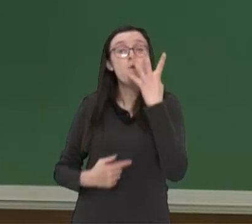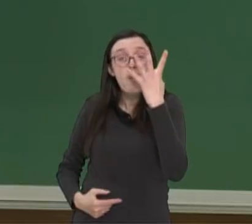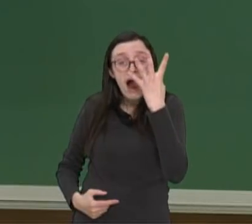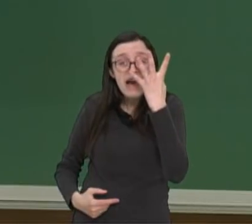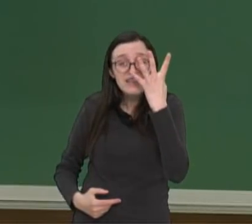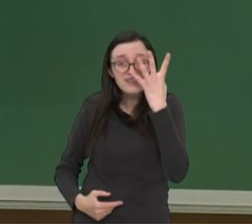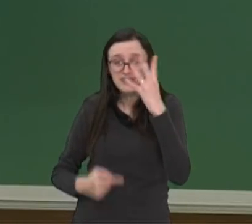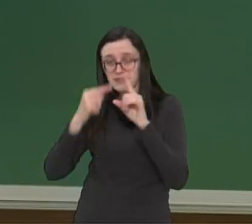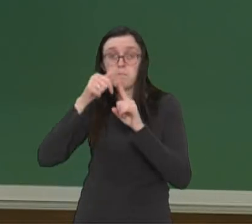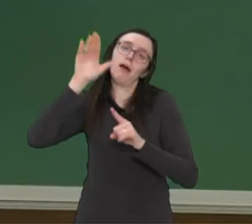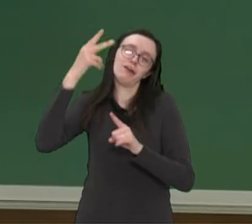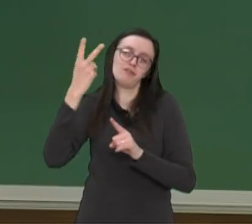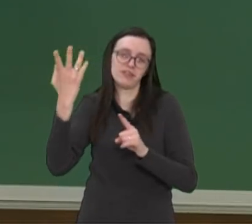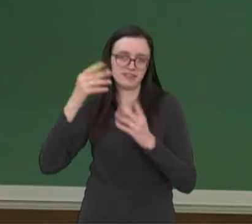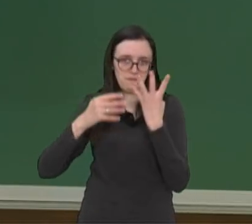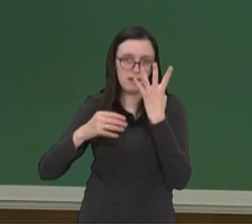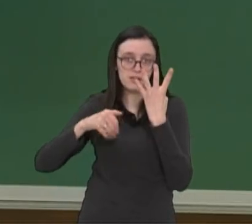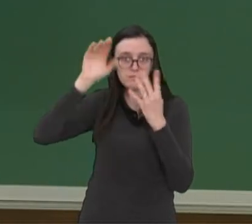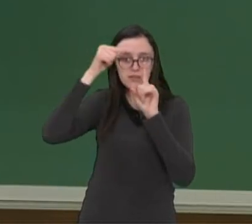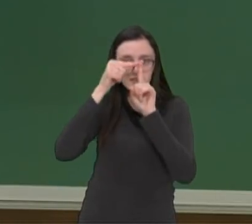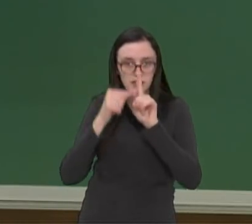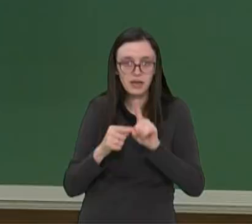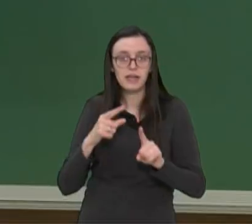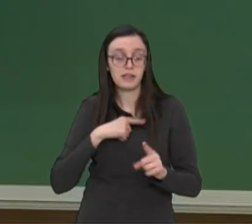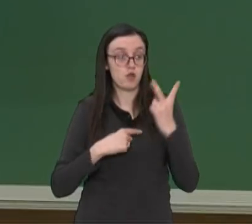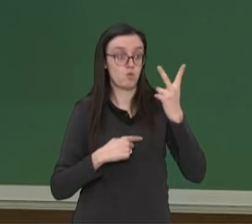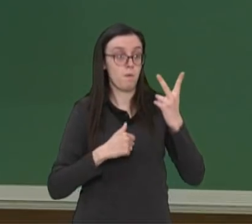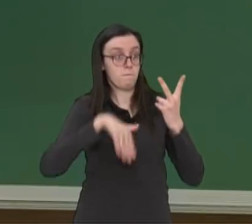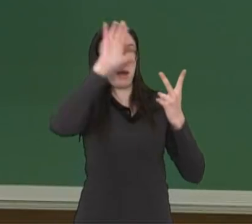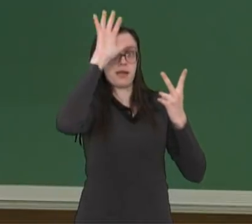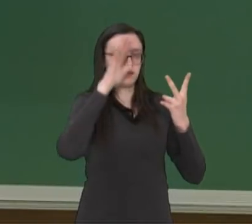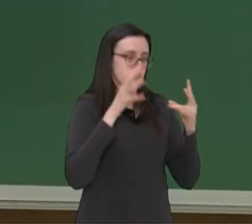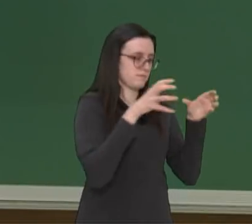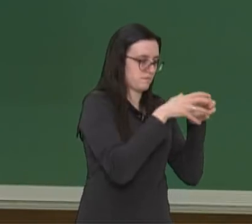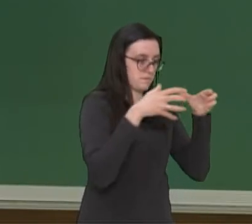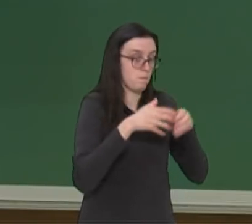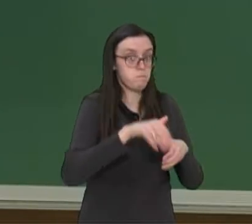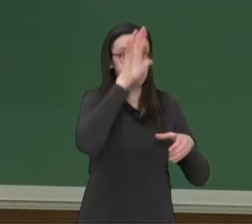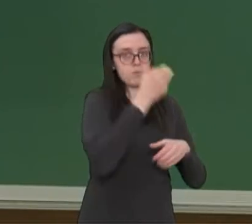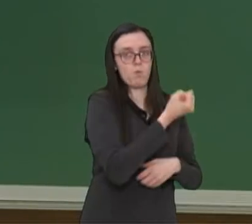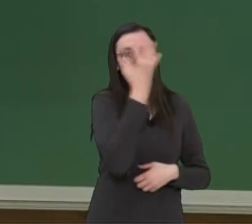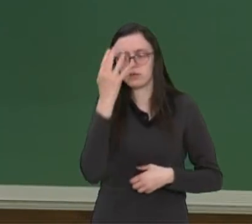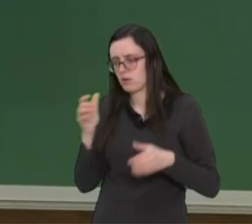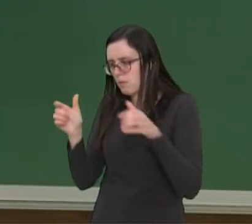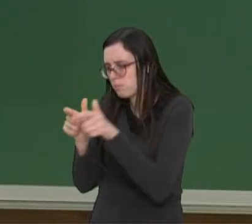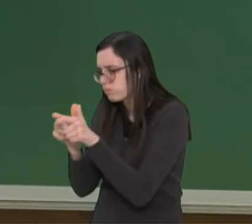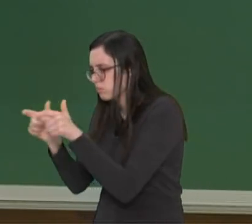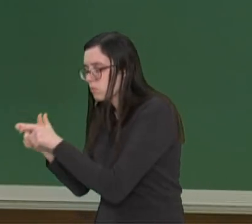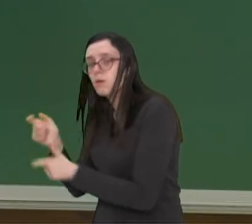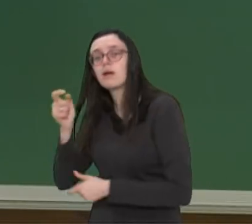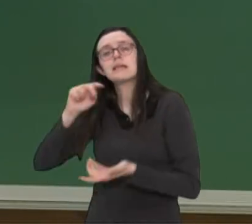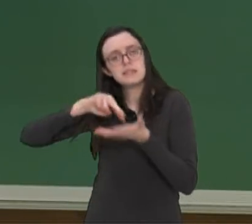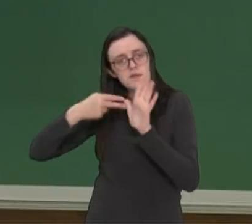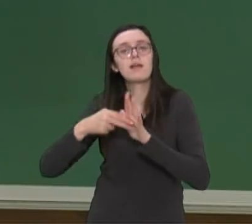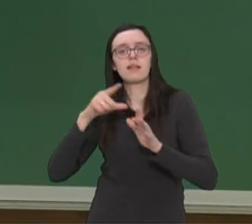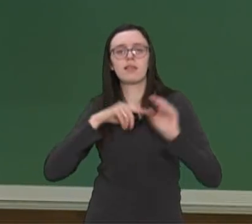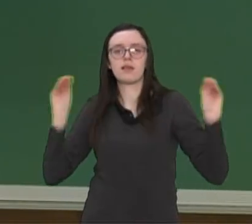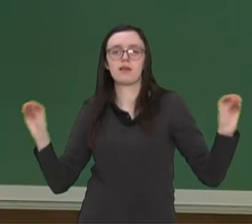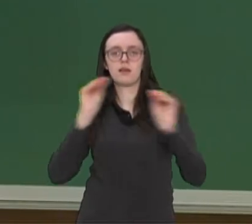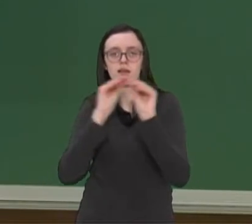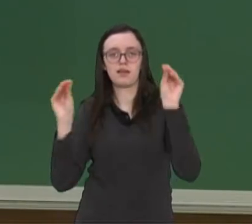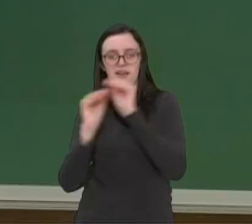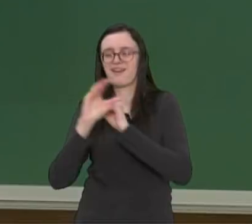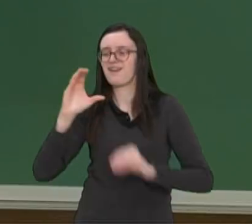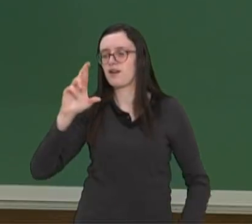estou vendo que tem 2 com maior quantidade e 2 com menor quantidade, isso é uma evidência que houve a permutação, que houve o crossing.